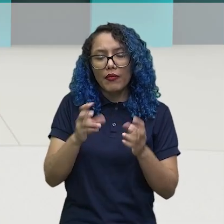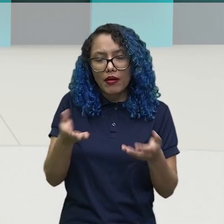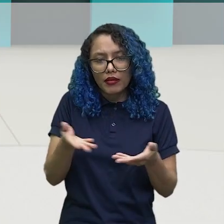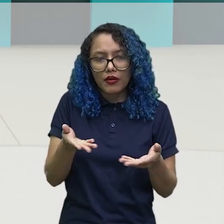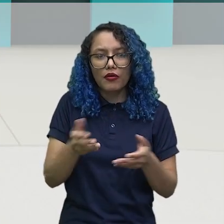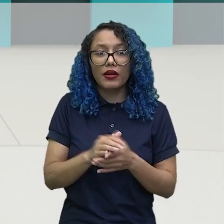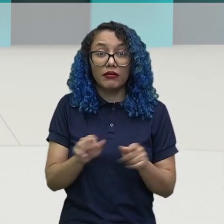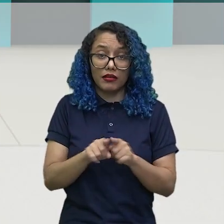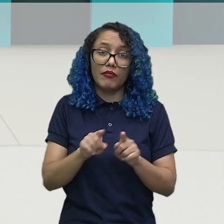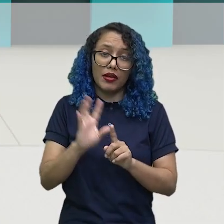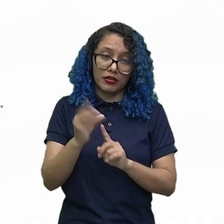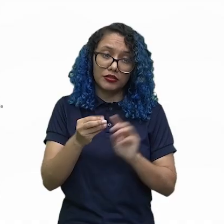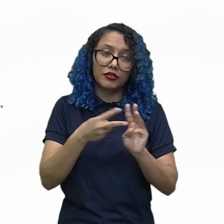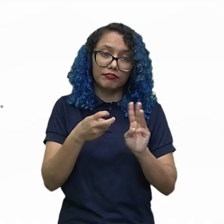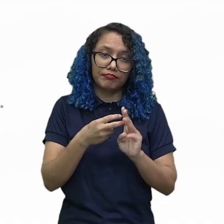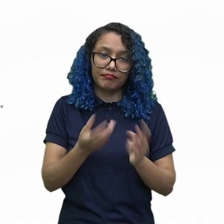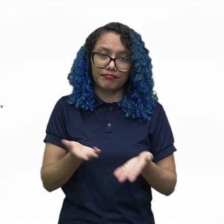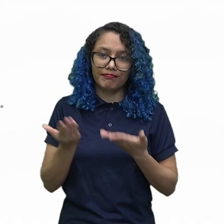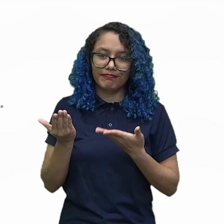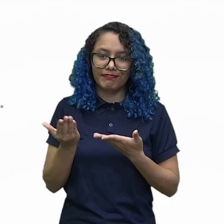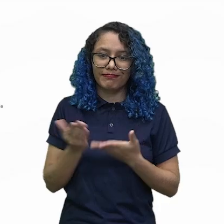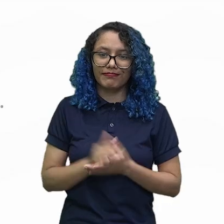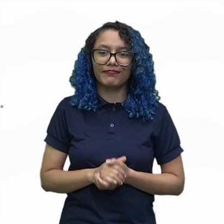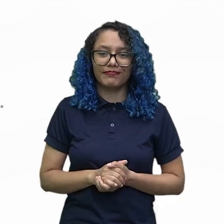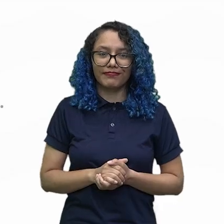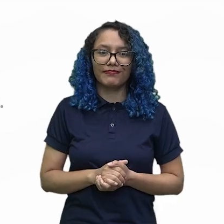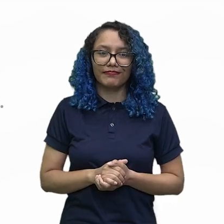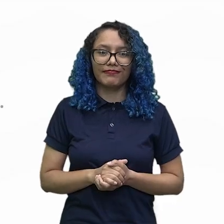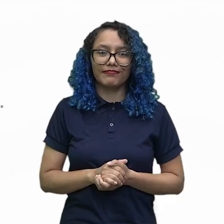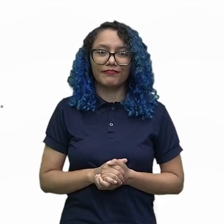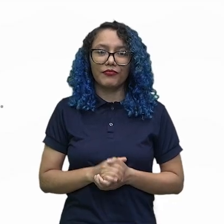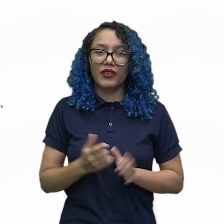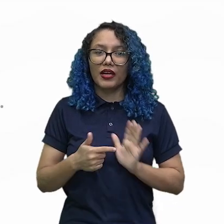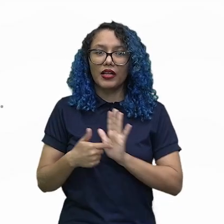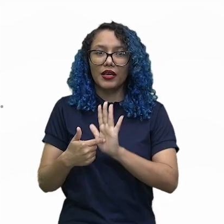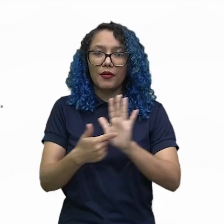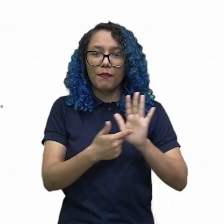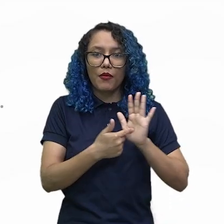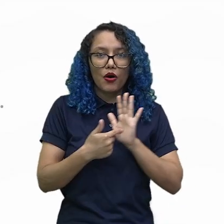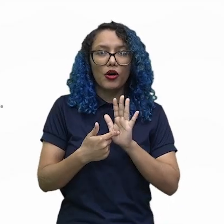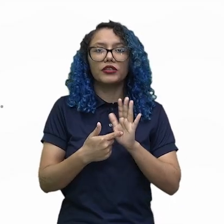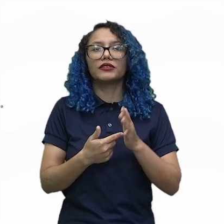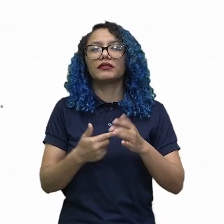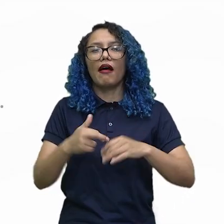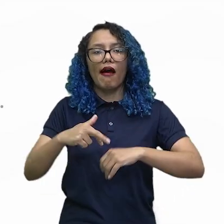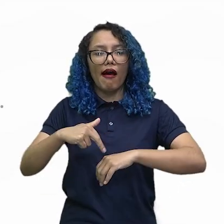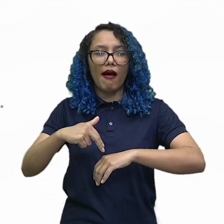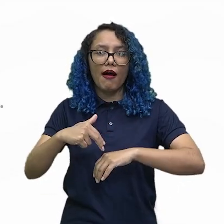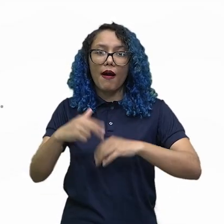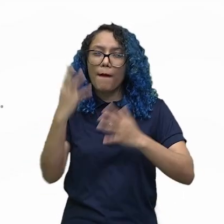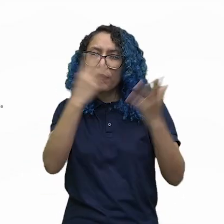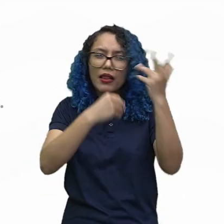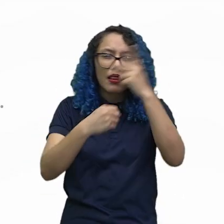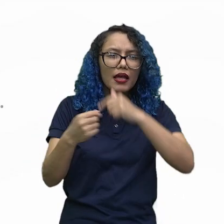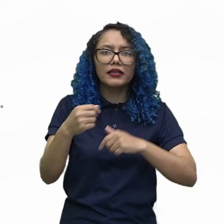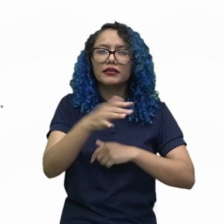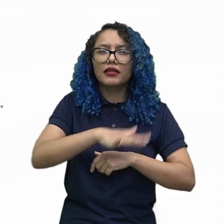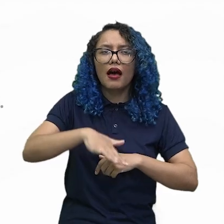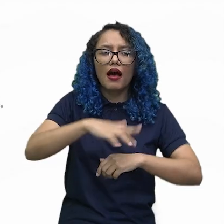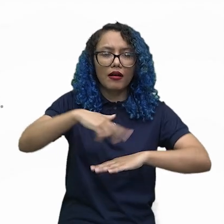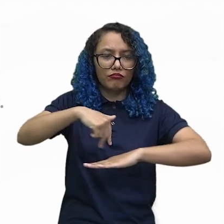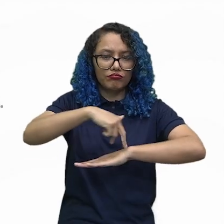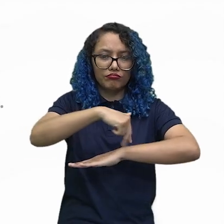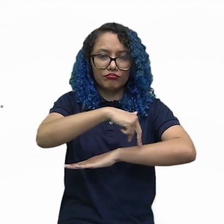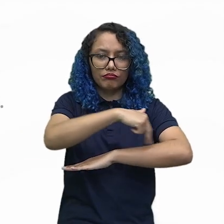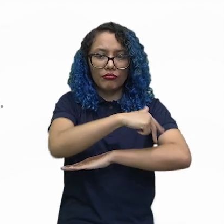um artista indígena também, que traz aqui a questão da beleza na passarela. E eu trouxe